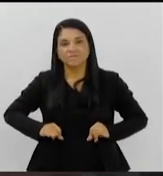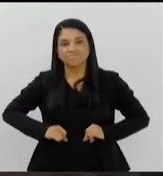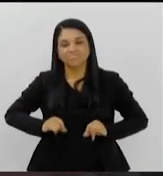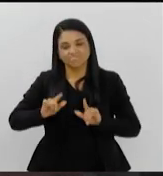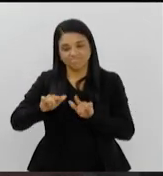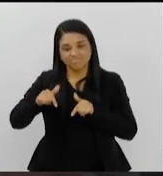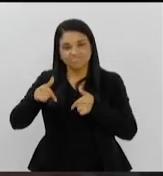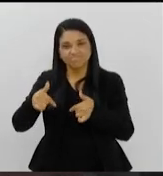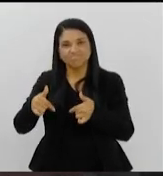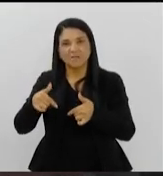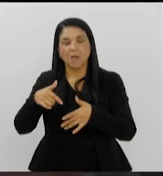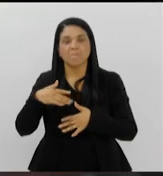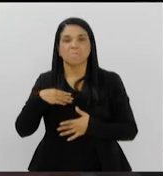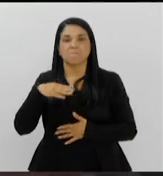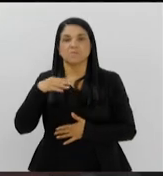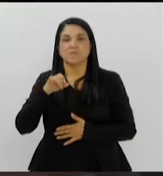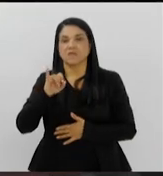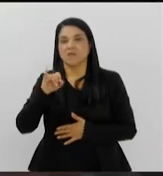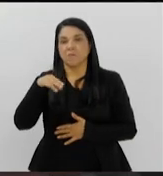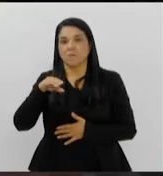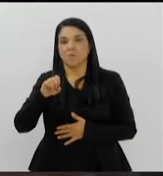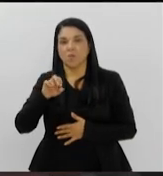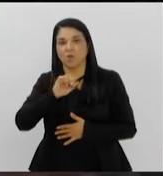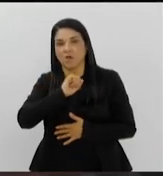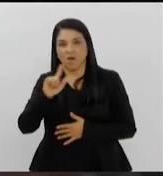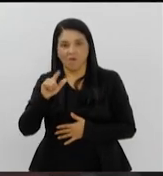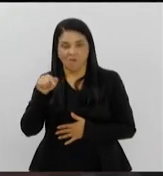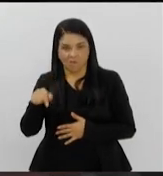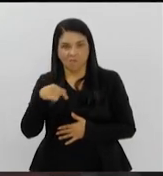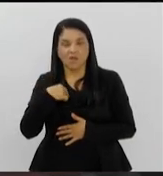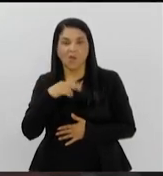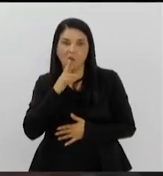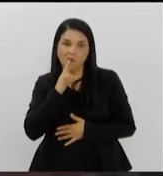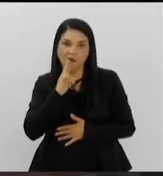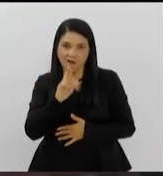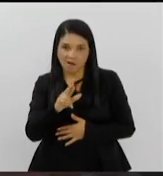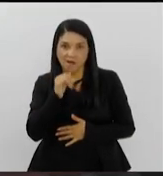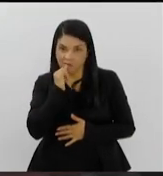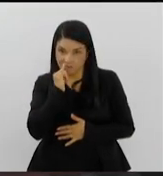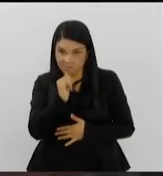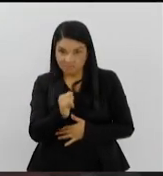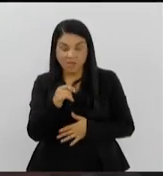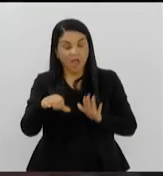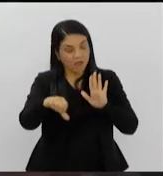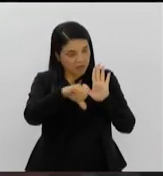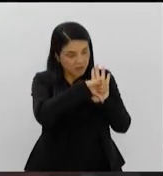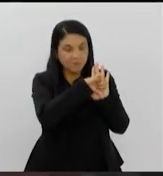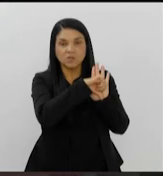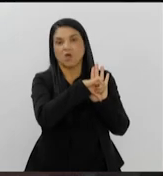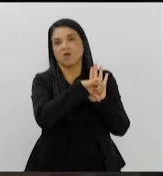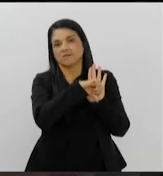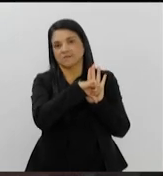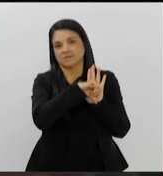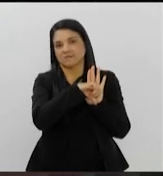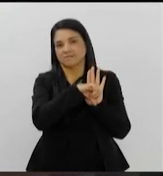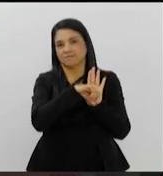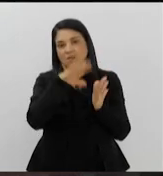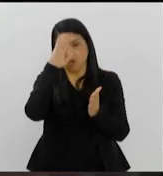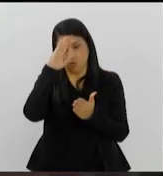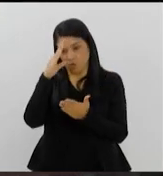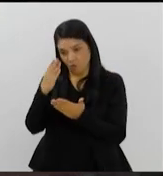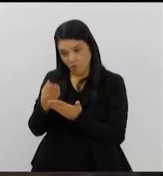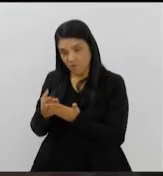é imoral e é também, como eu gosto de repetir, porque eu acho que essa conduta é criminosa e eu confio tanto